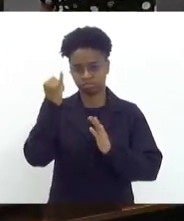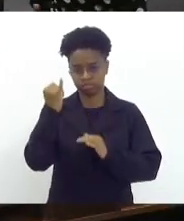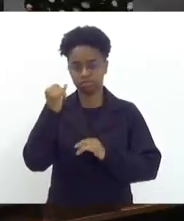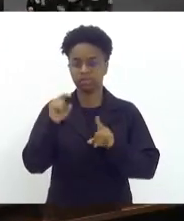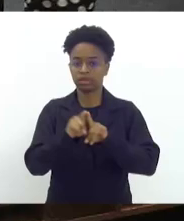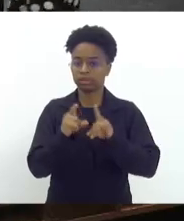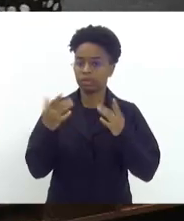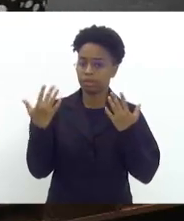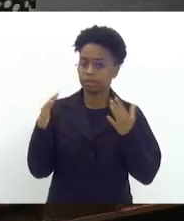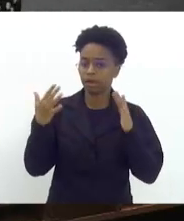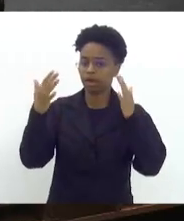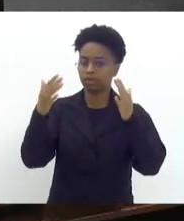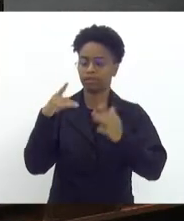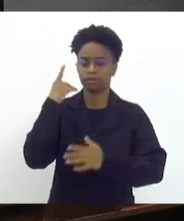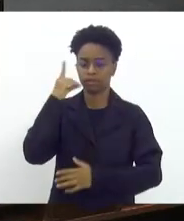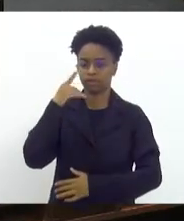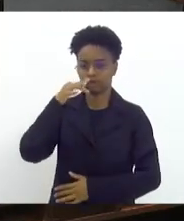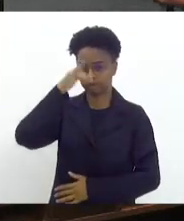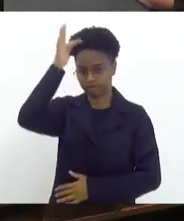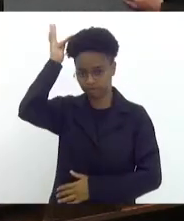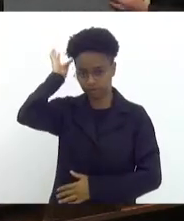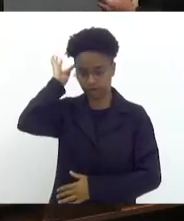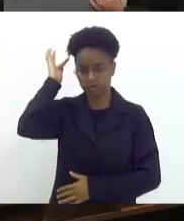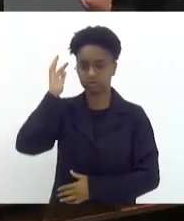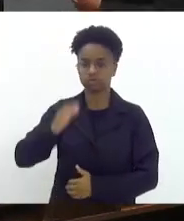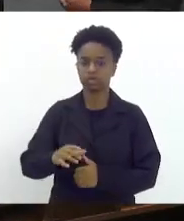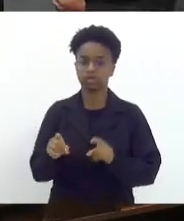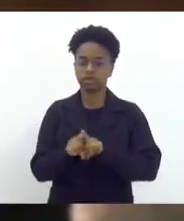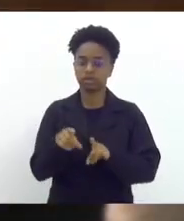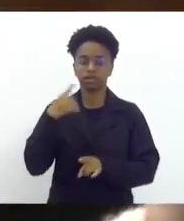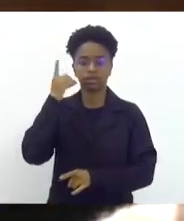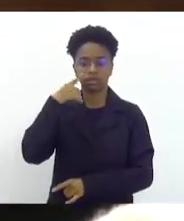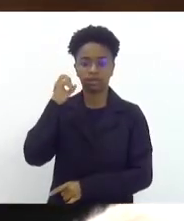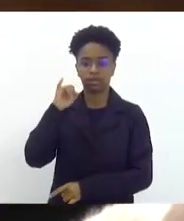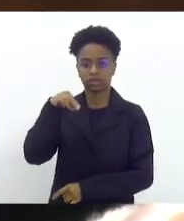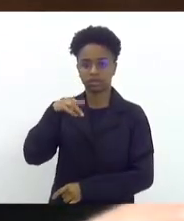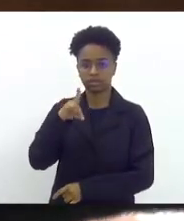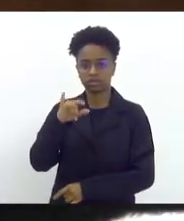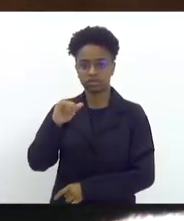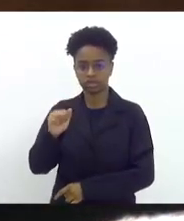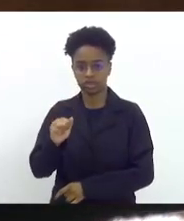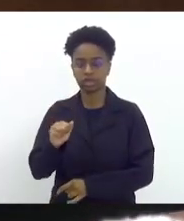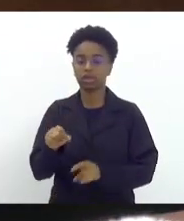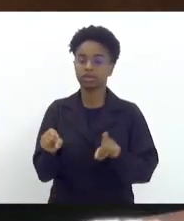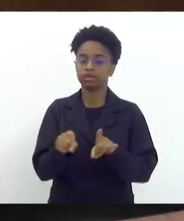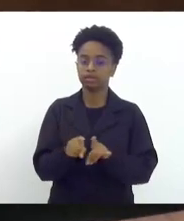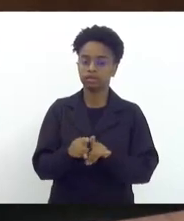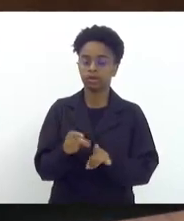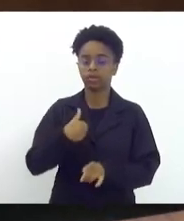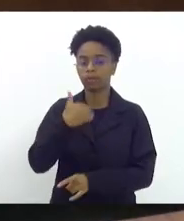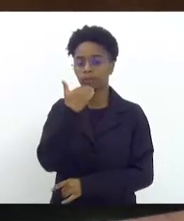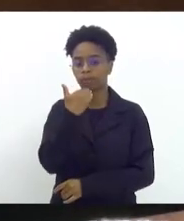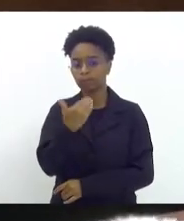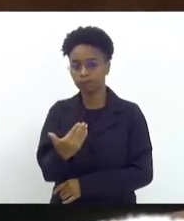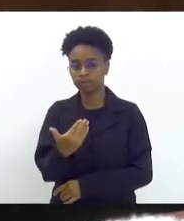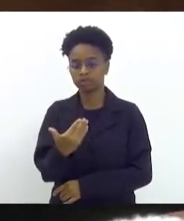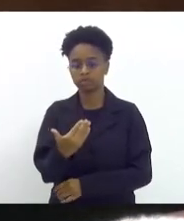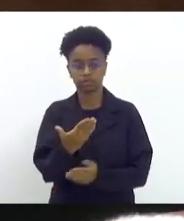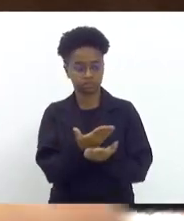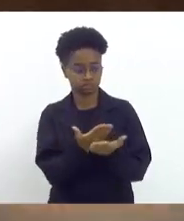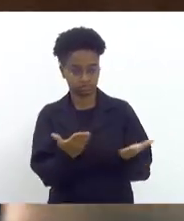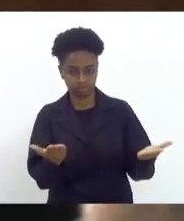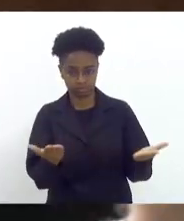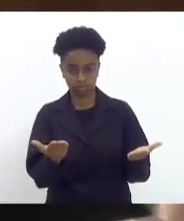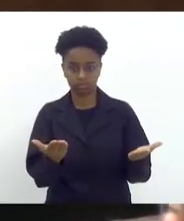parabenizar e o deputado Fred Pacheco a deputada índia metal e aí até solicitar a vossa